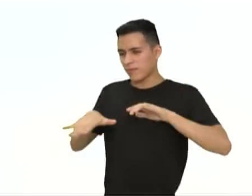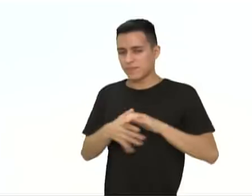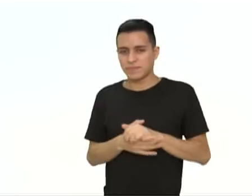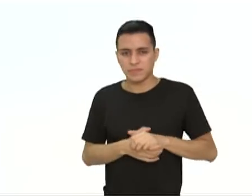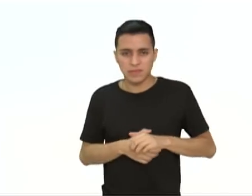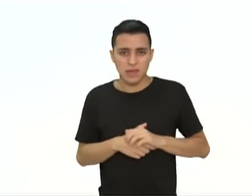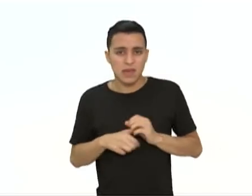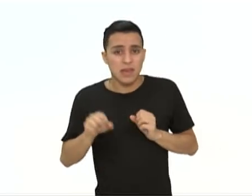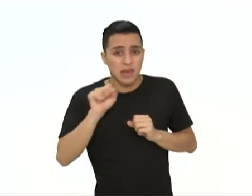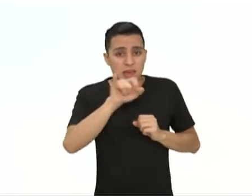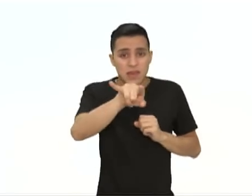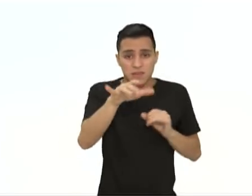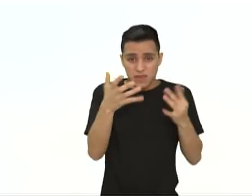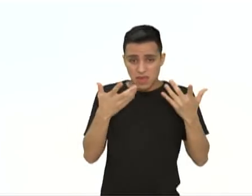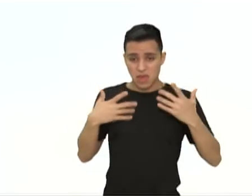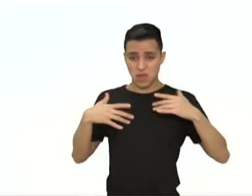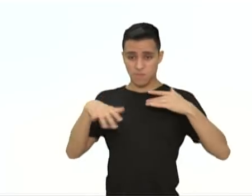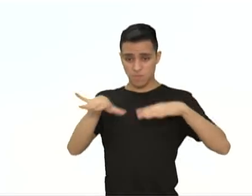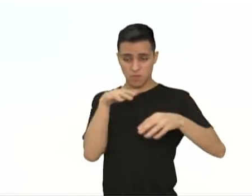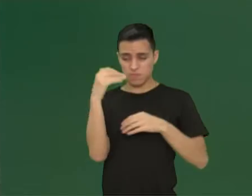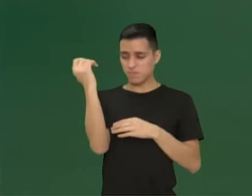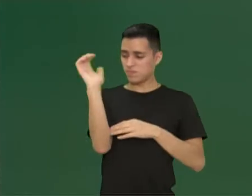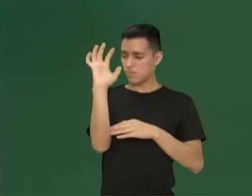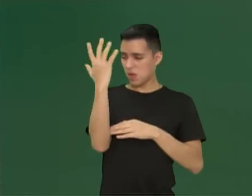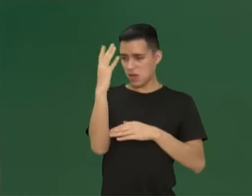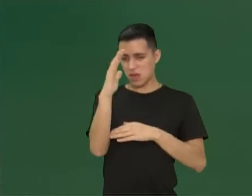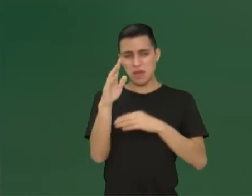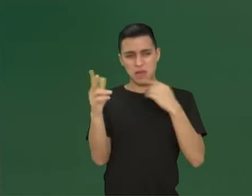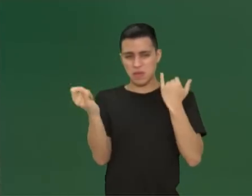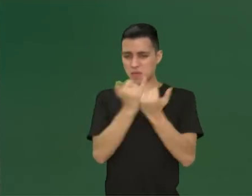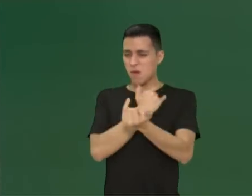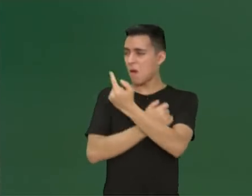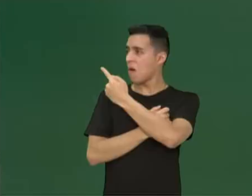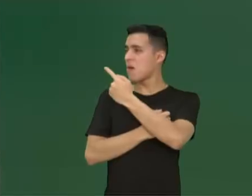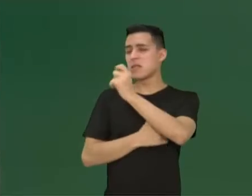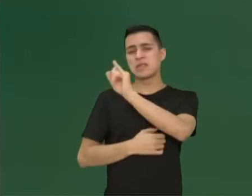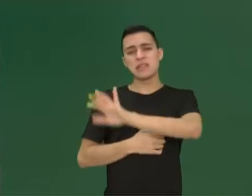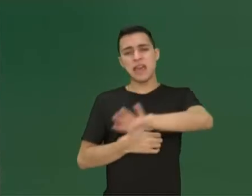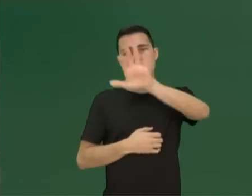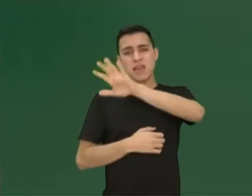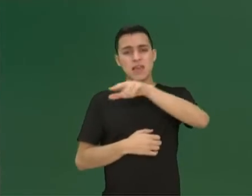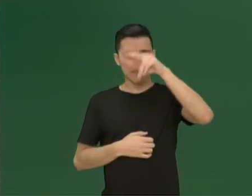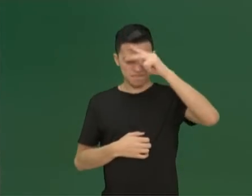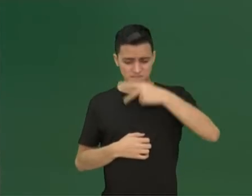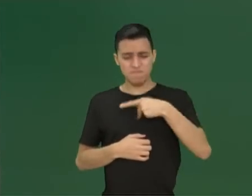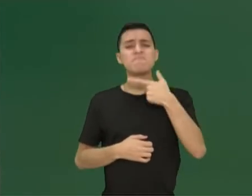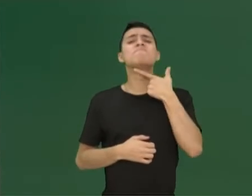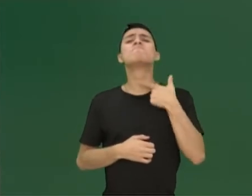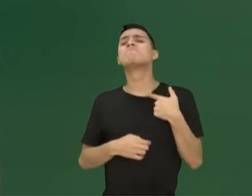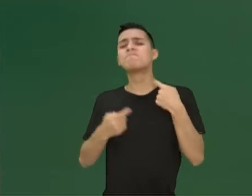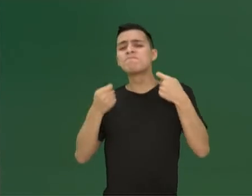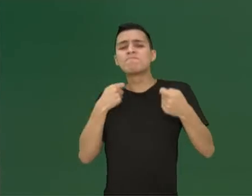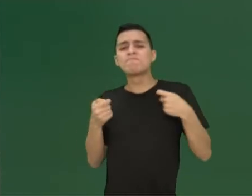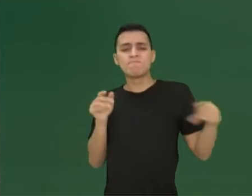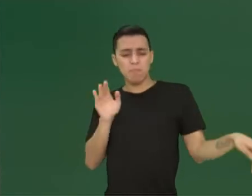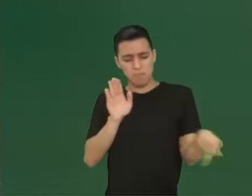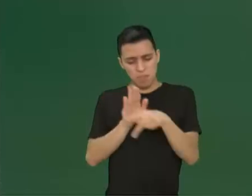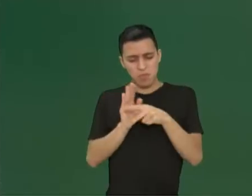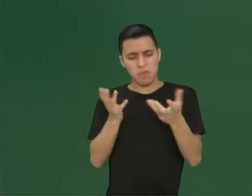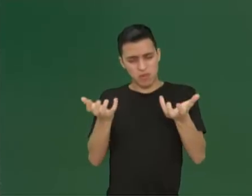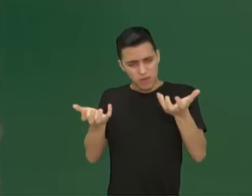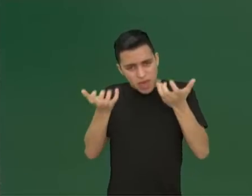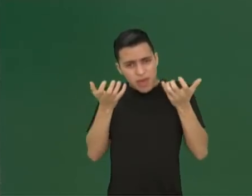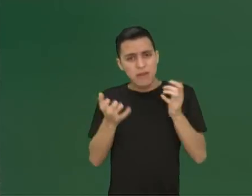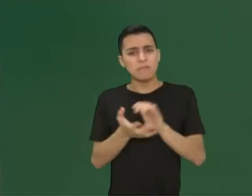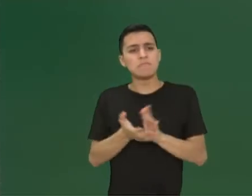se você quer movimentar o braço como essa animação, é voluntário. Depende da sua vontade.